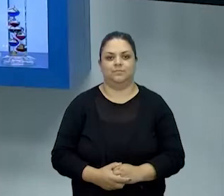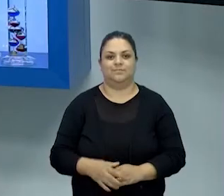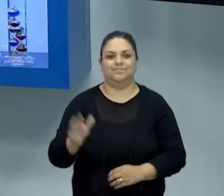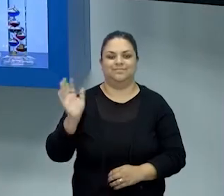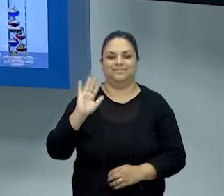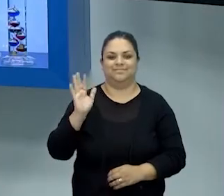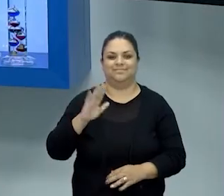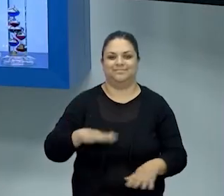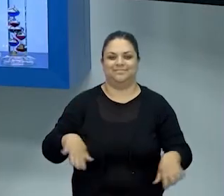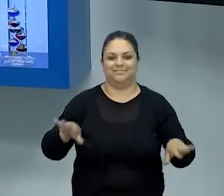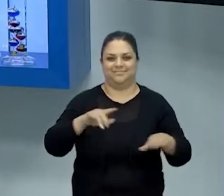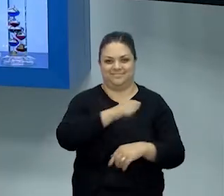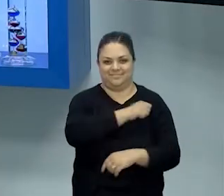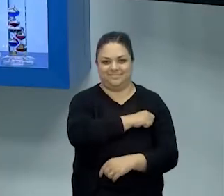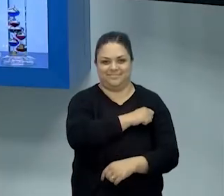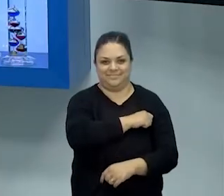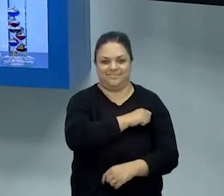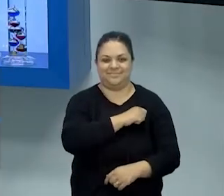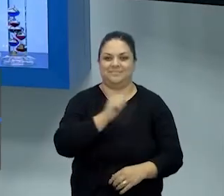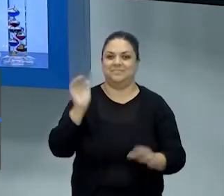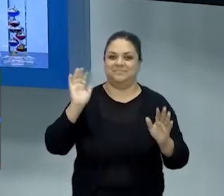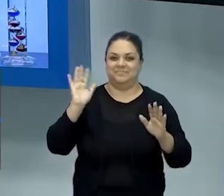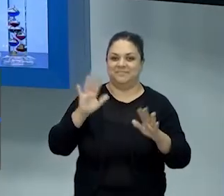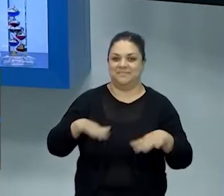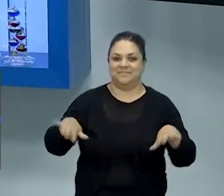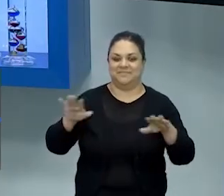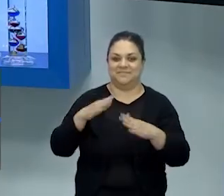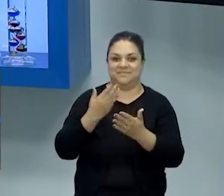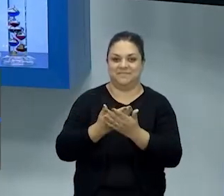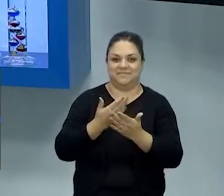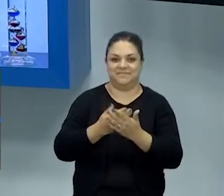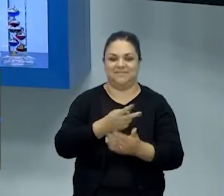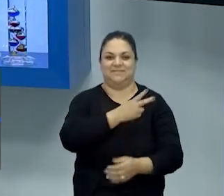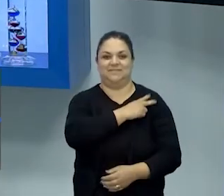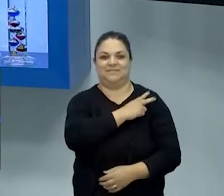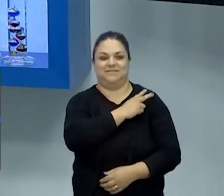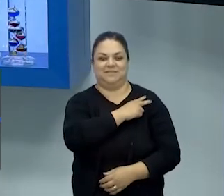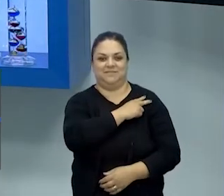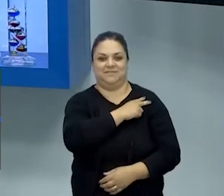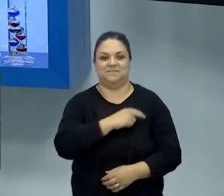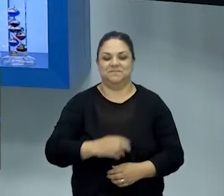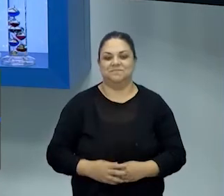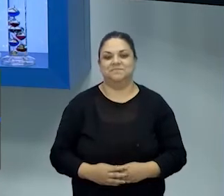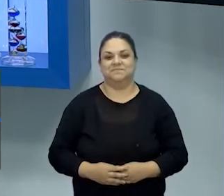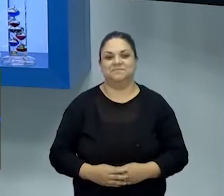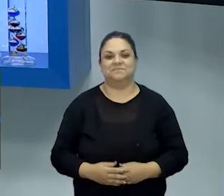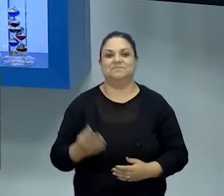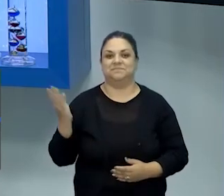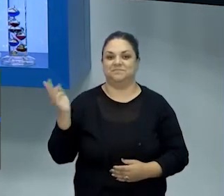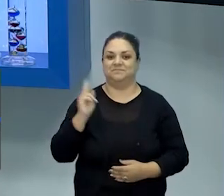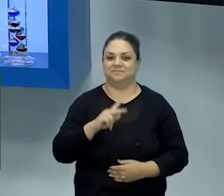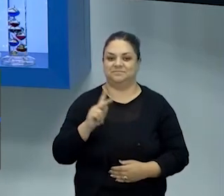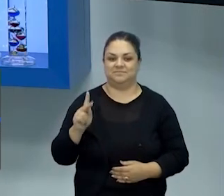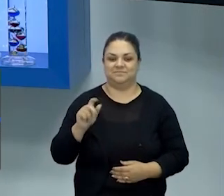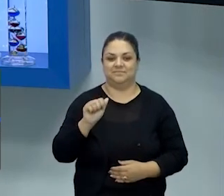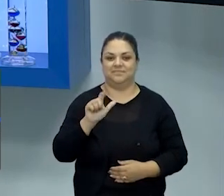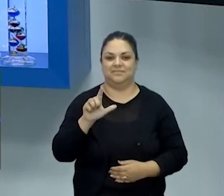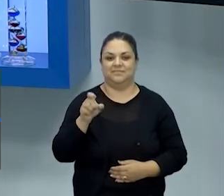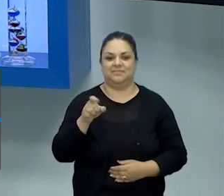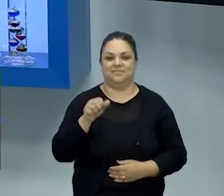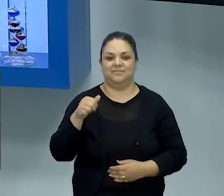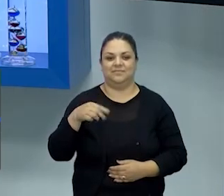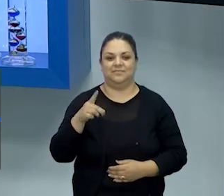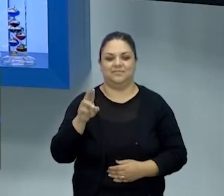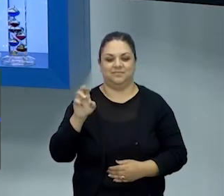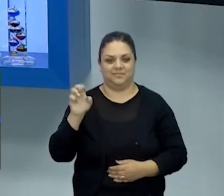Saudações, comunidade escolar, e saudações, estudantes da segunda série do ensino médio. Eu sou o professor Alexandre e